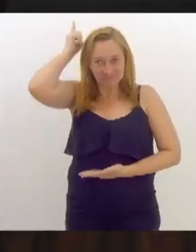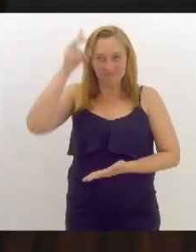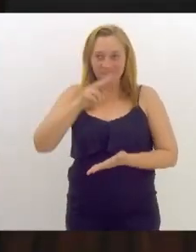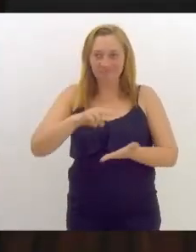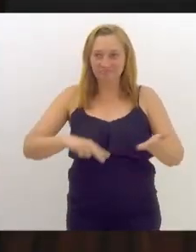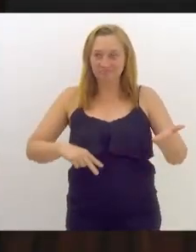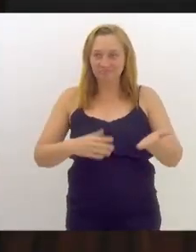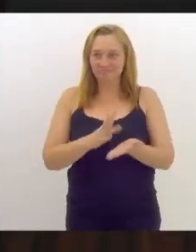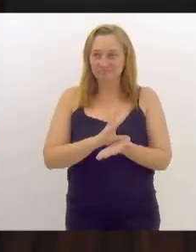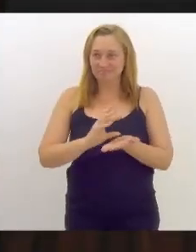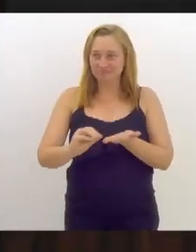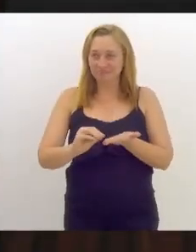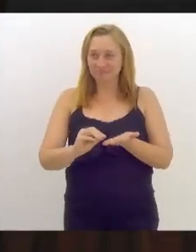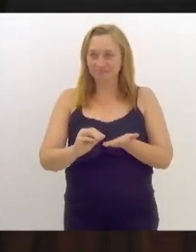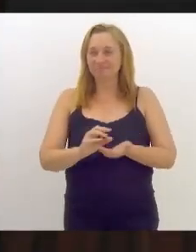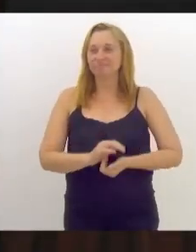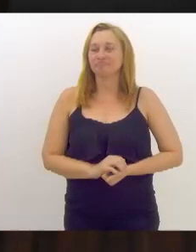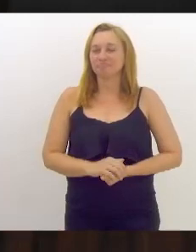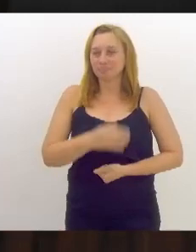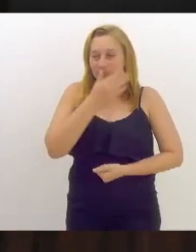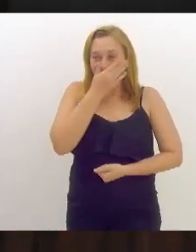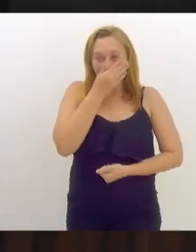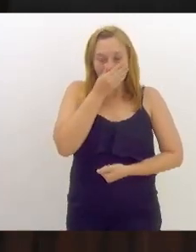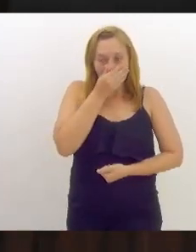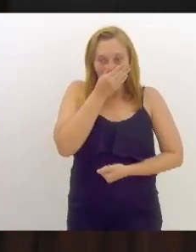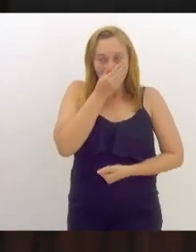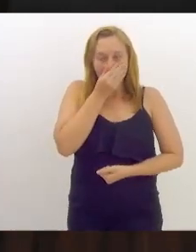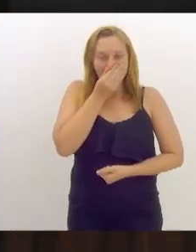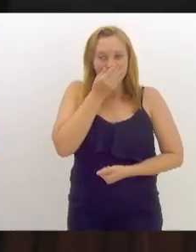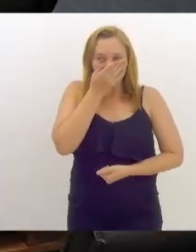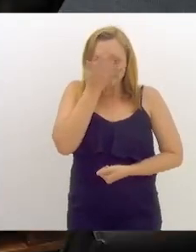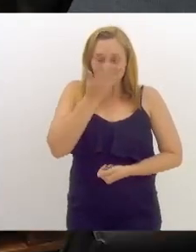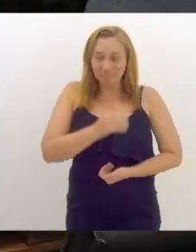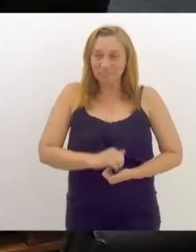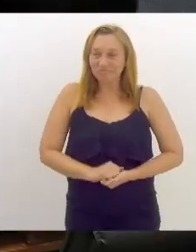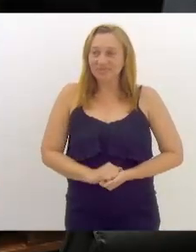Paulo para fazer leitura da ata da sessão anterior.